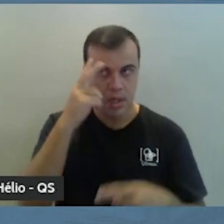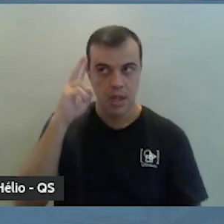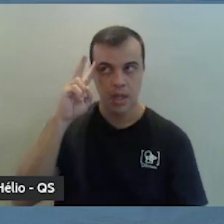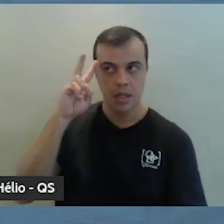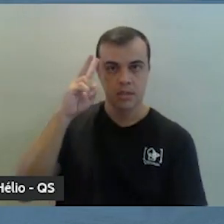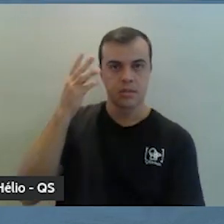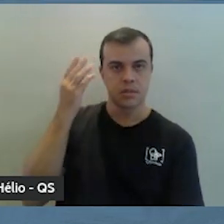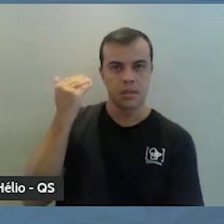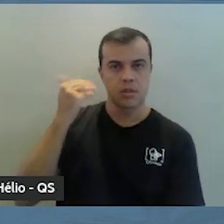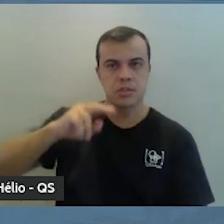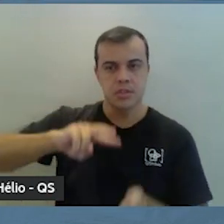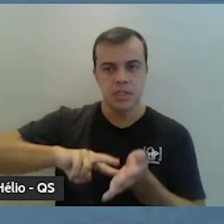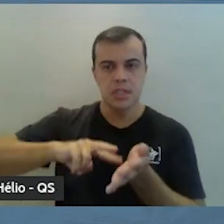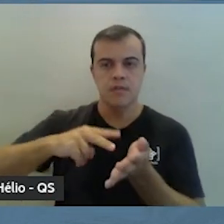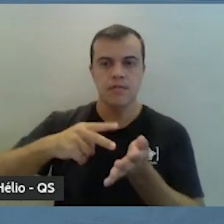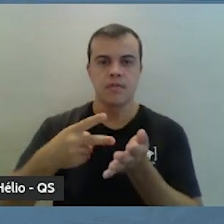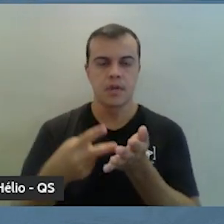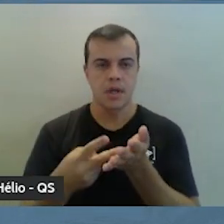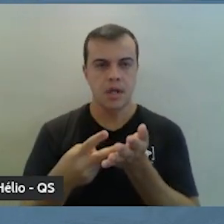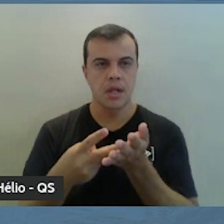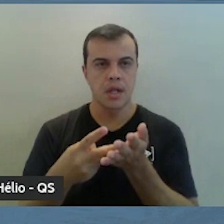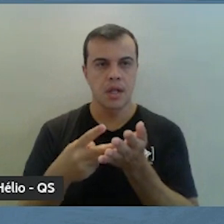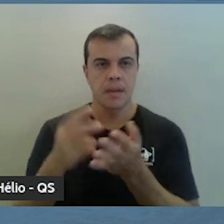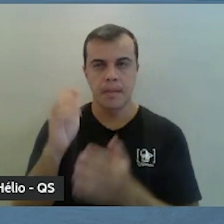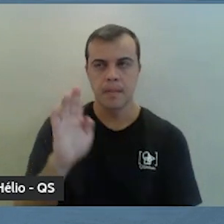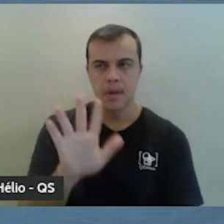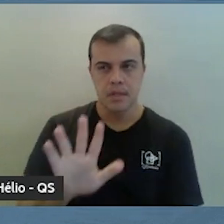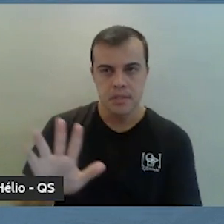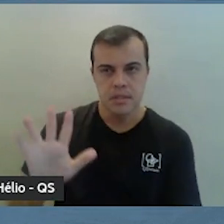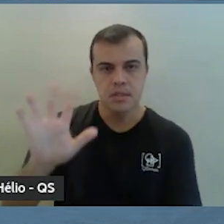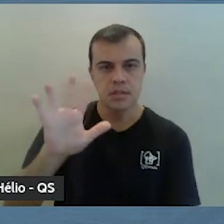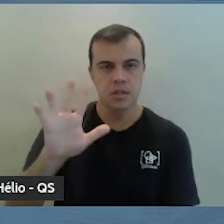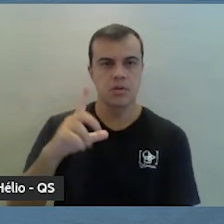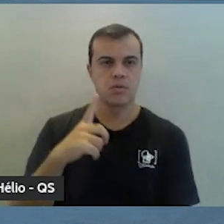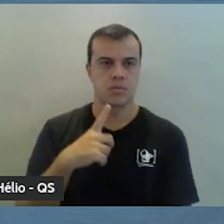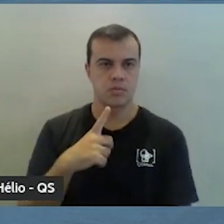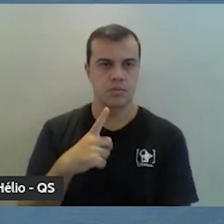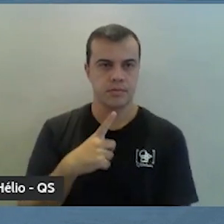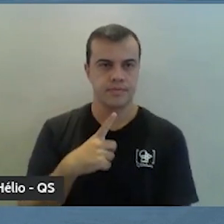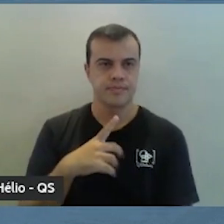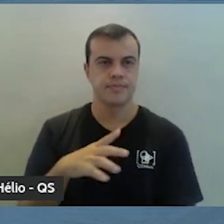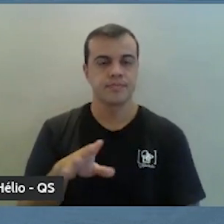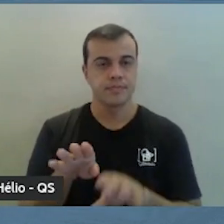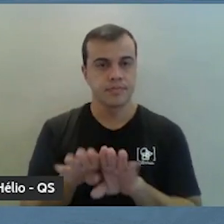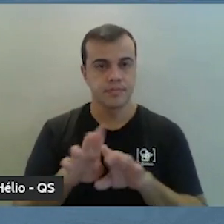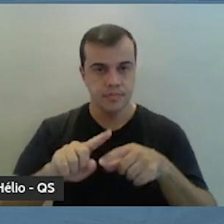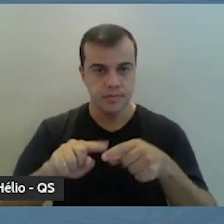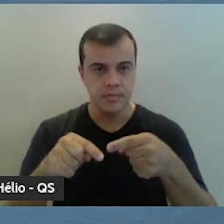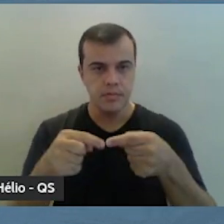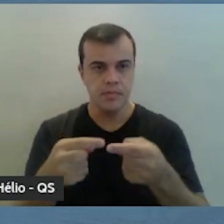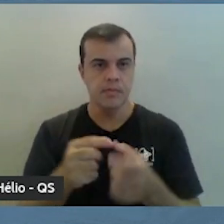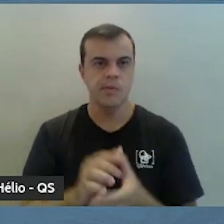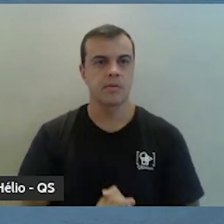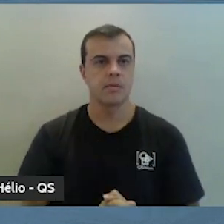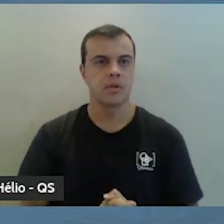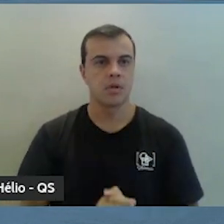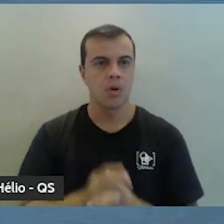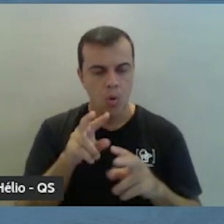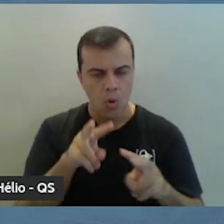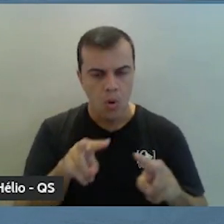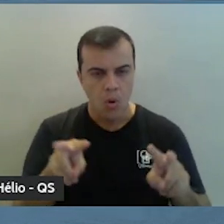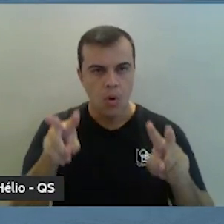tradição significa nacionalidade, né? Significa brasilidade. Depois, um olhar